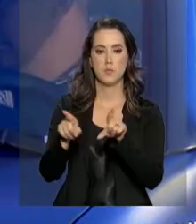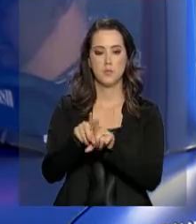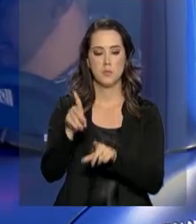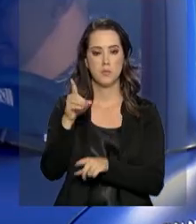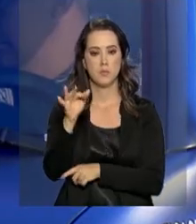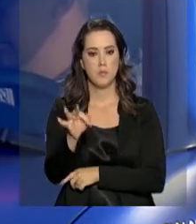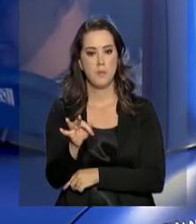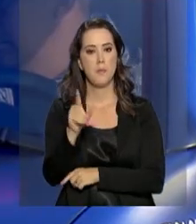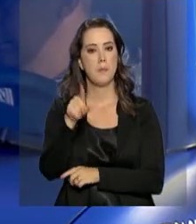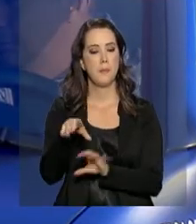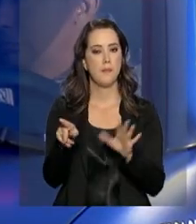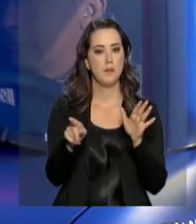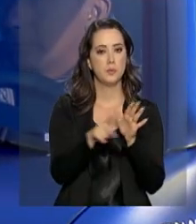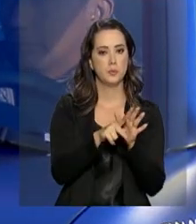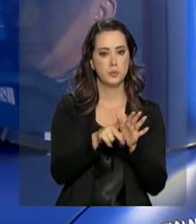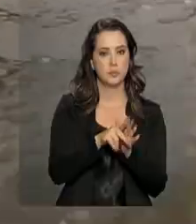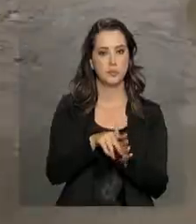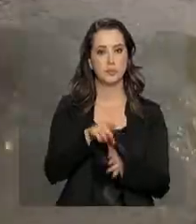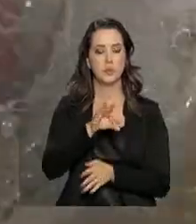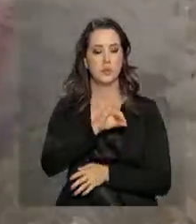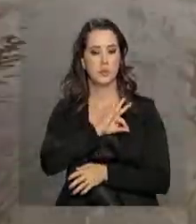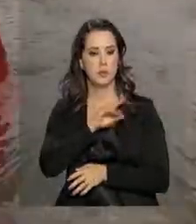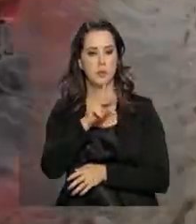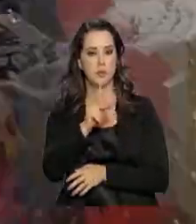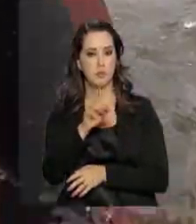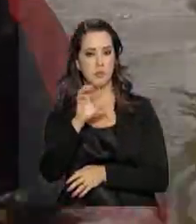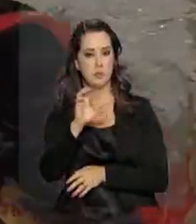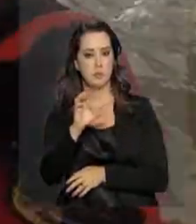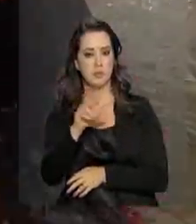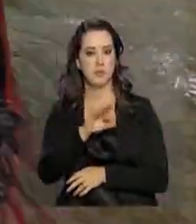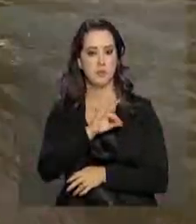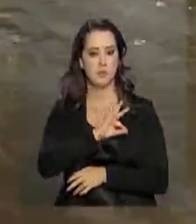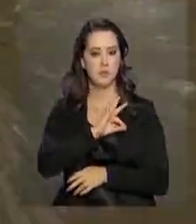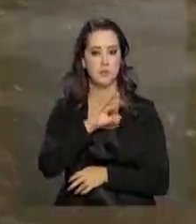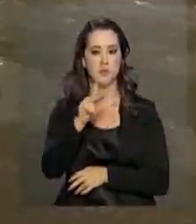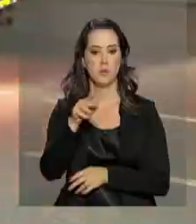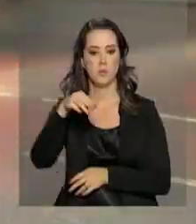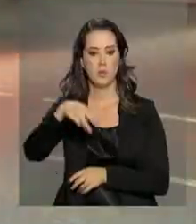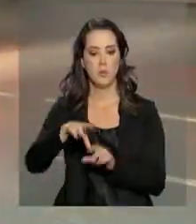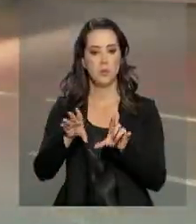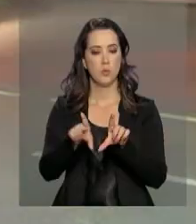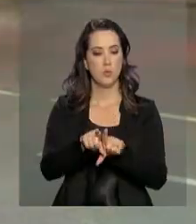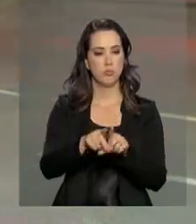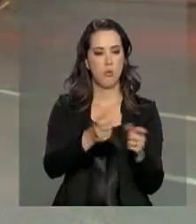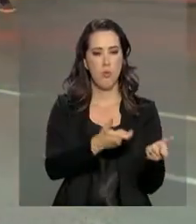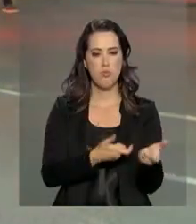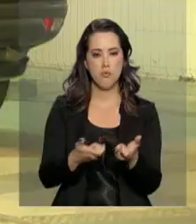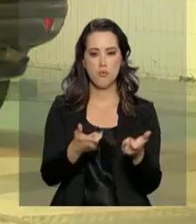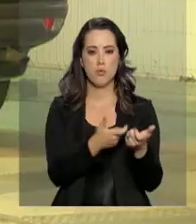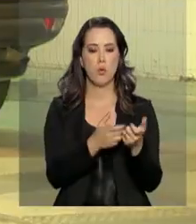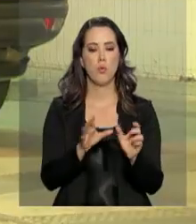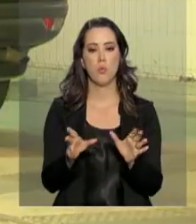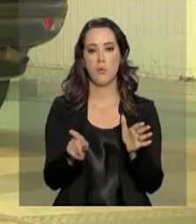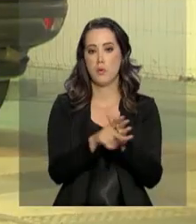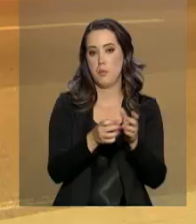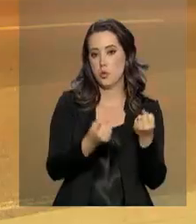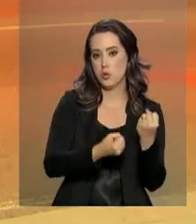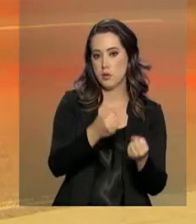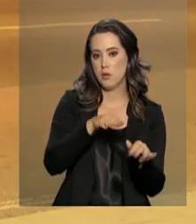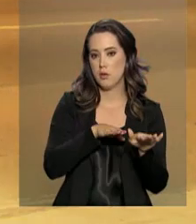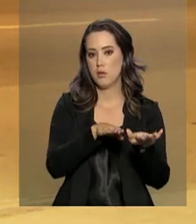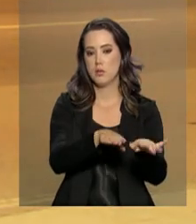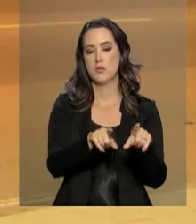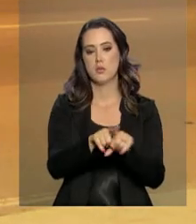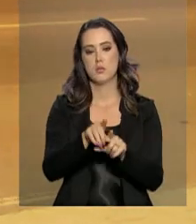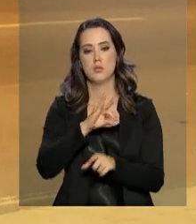civis e militares dos estados do corpo de bombeiros guardas municipais órgãos de trânsito polícia federal e rodoviária